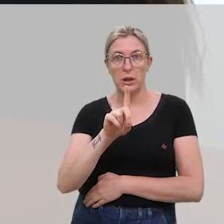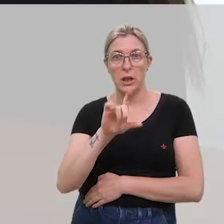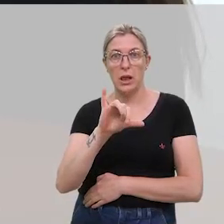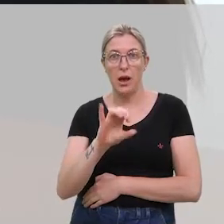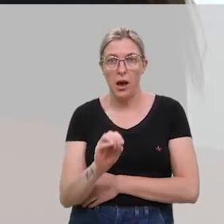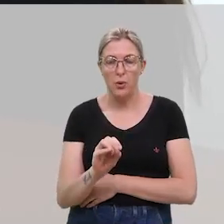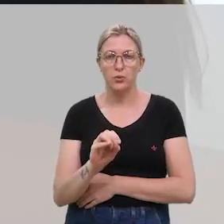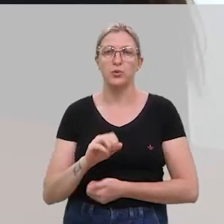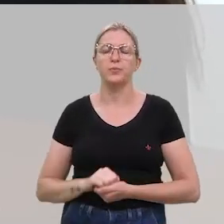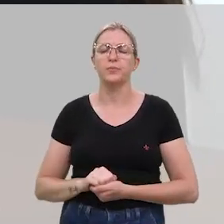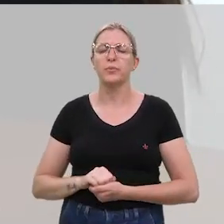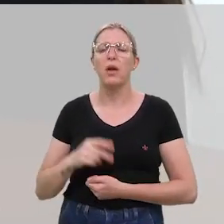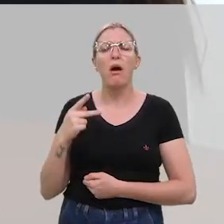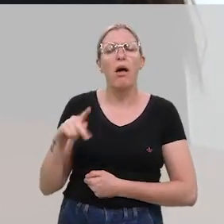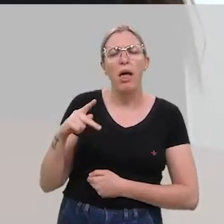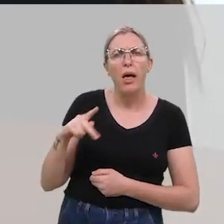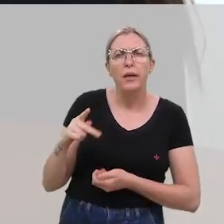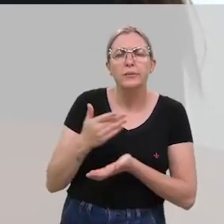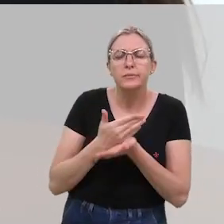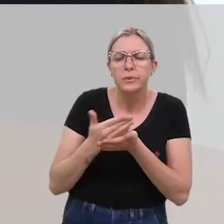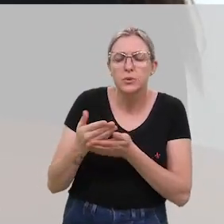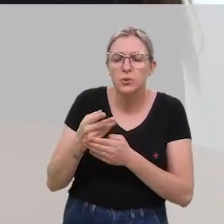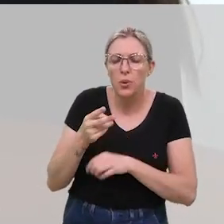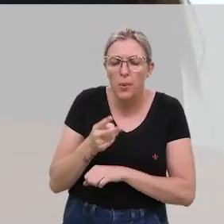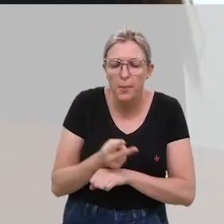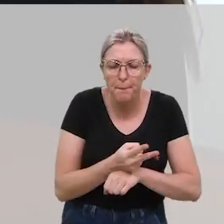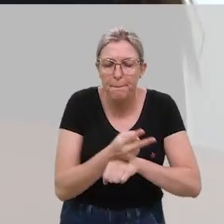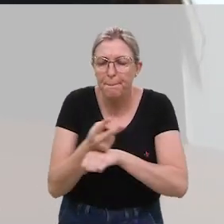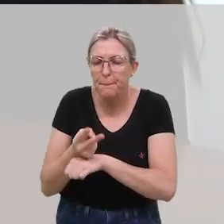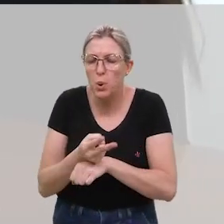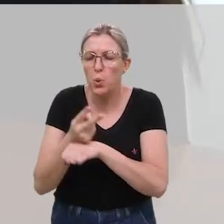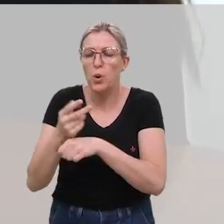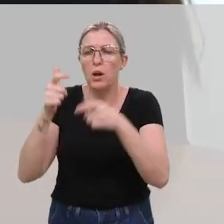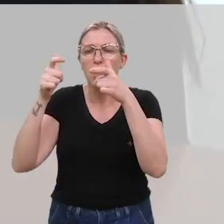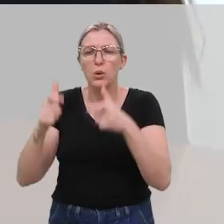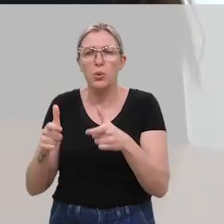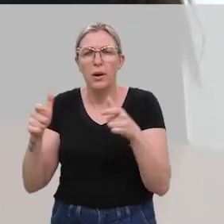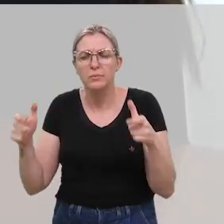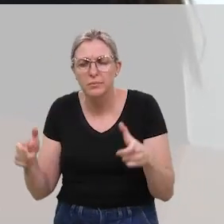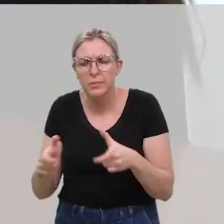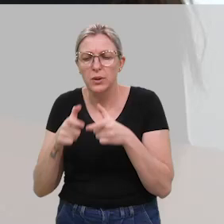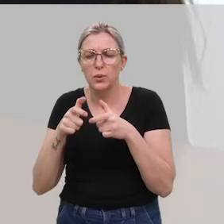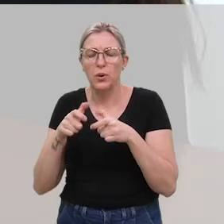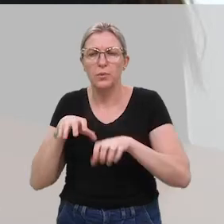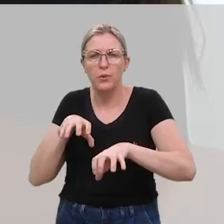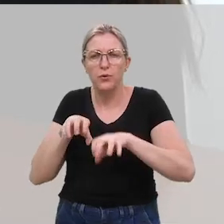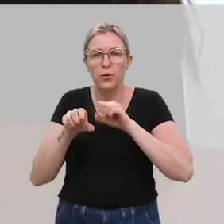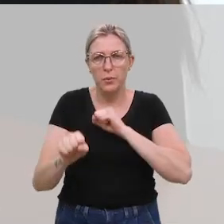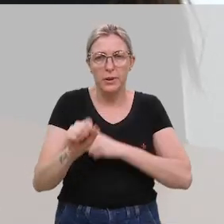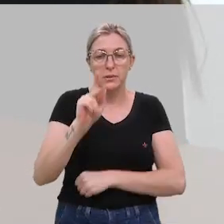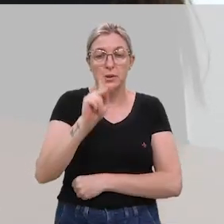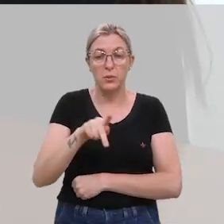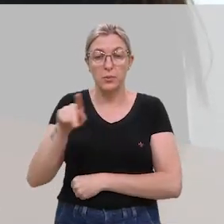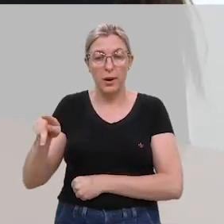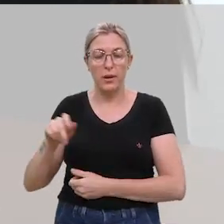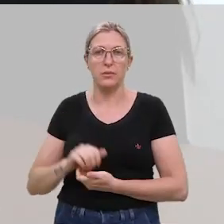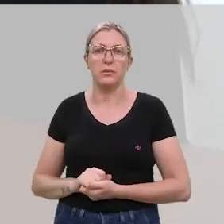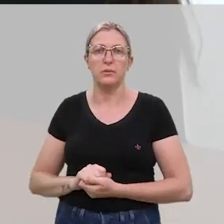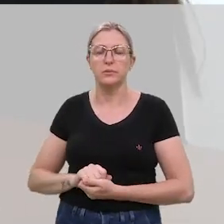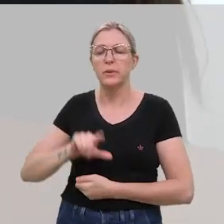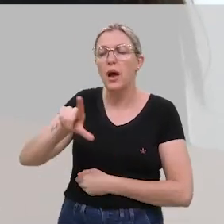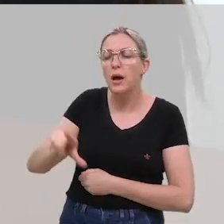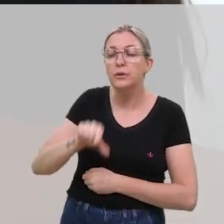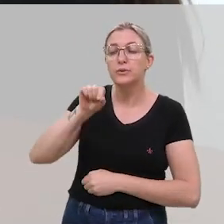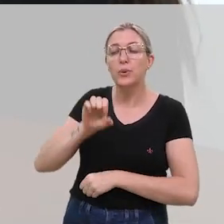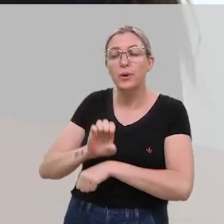lugar para os... Precisamos de um lugar, de um seminário menor para a formação dos padres. Escolheu, por livre